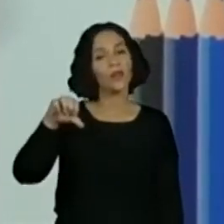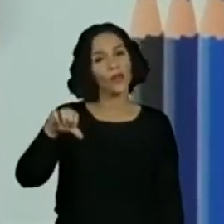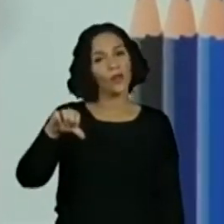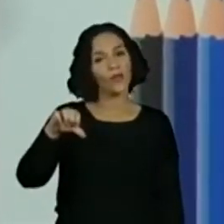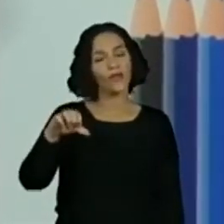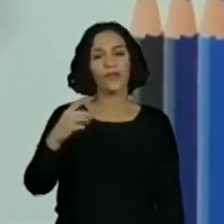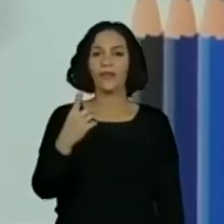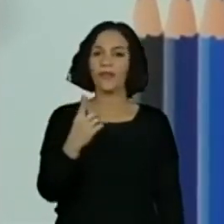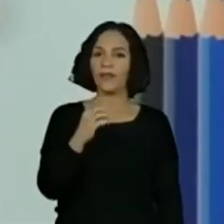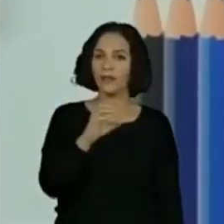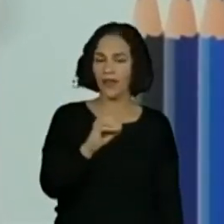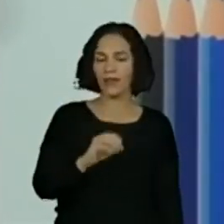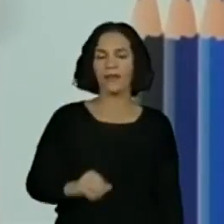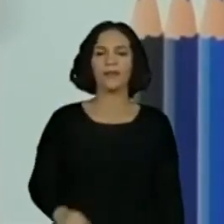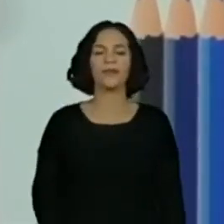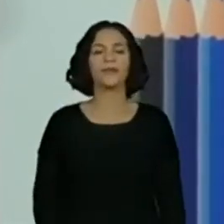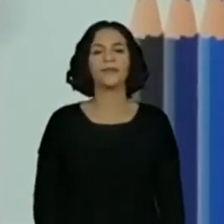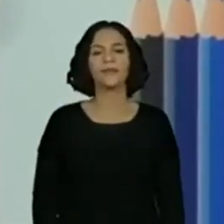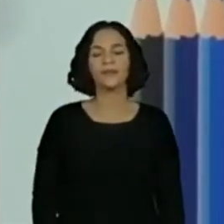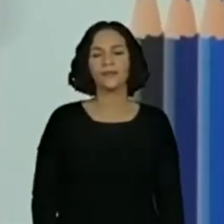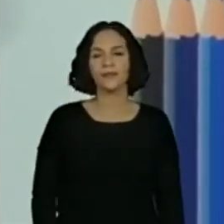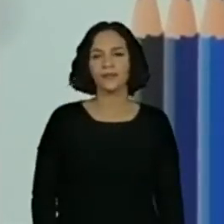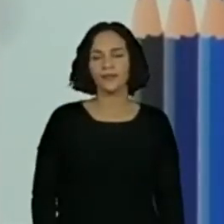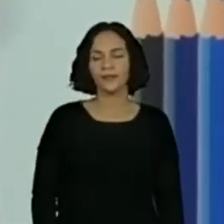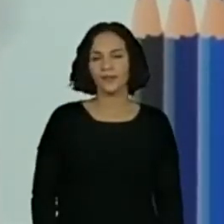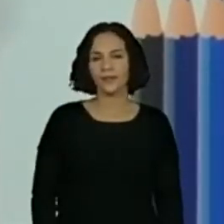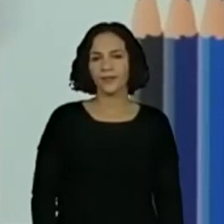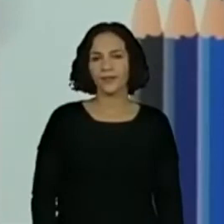9, 10,